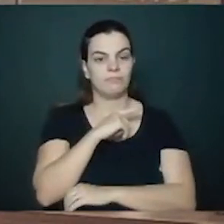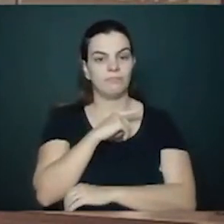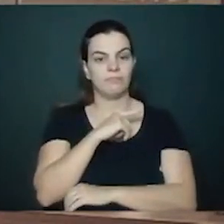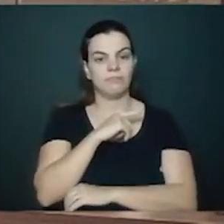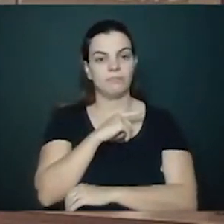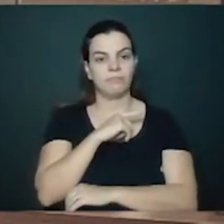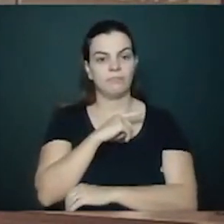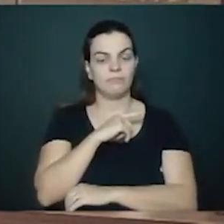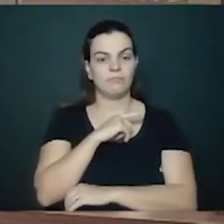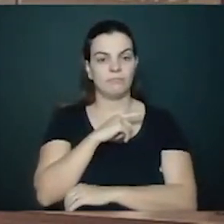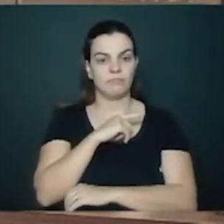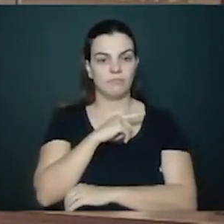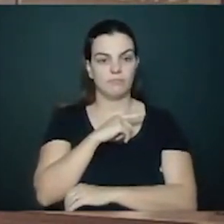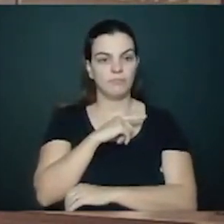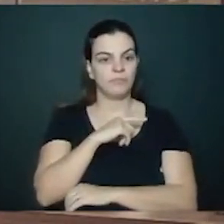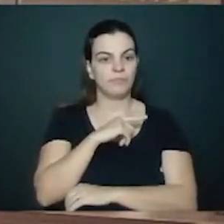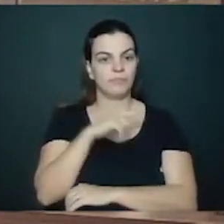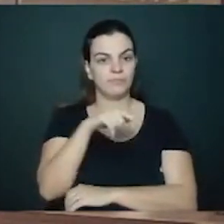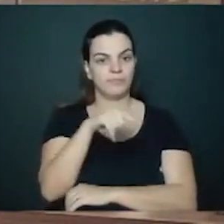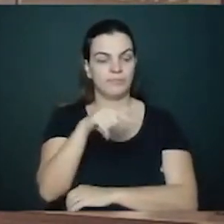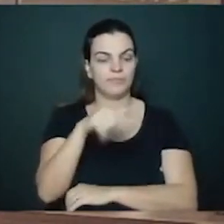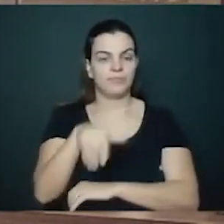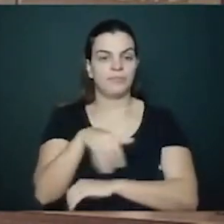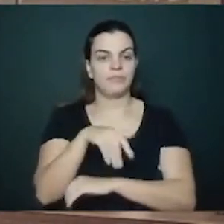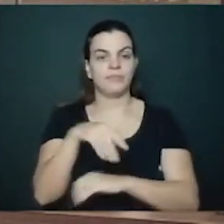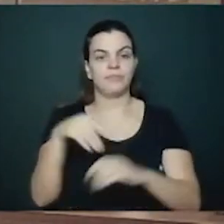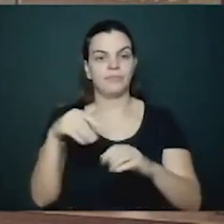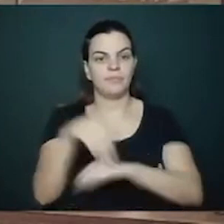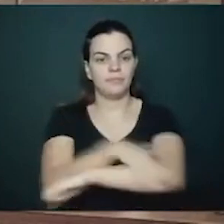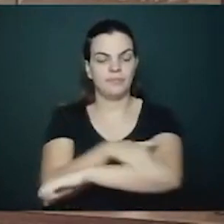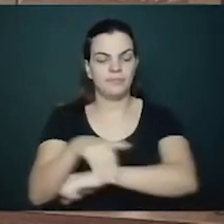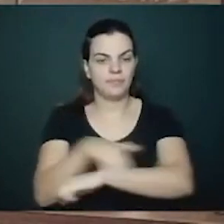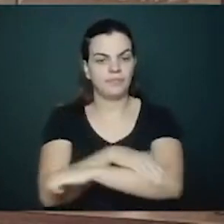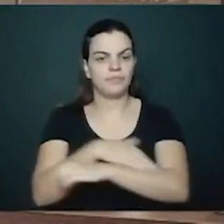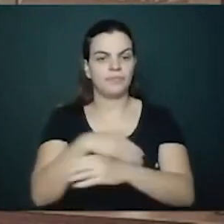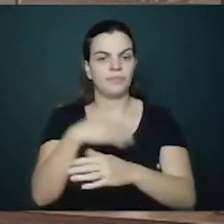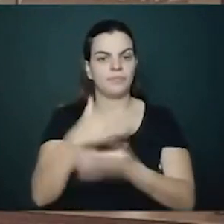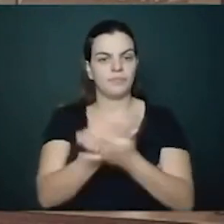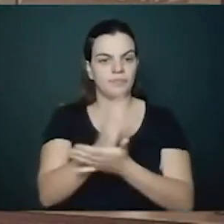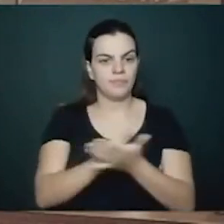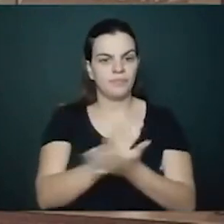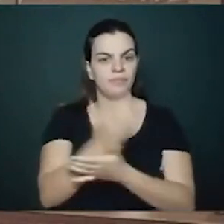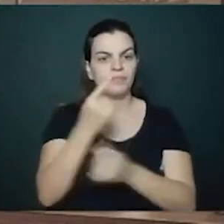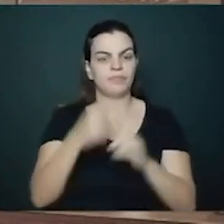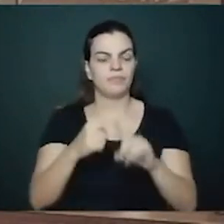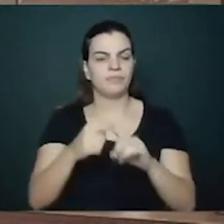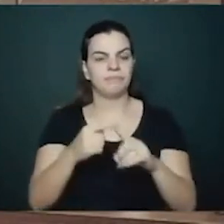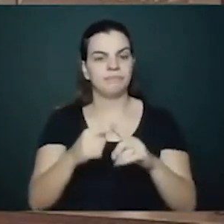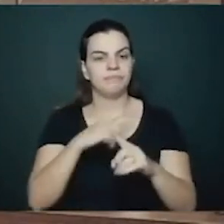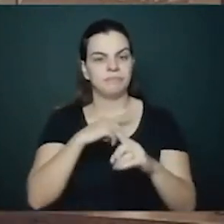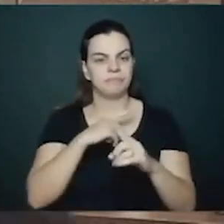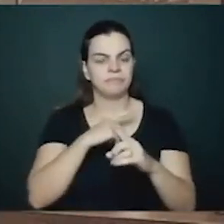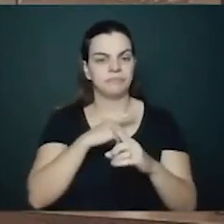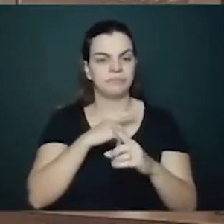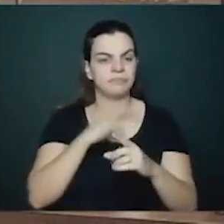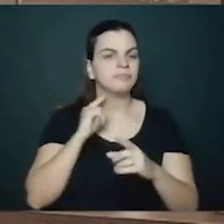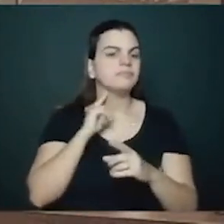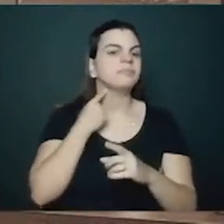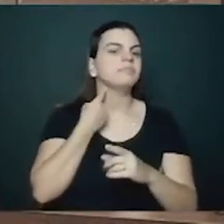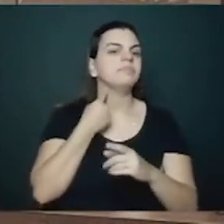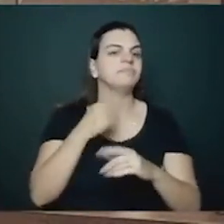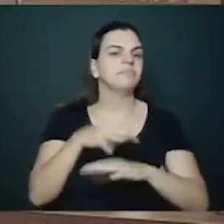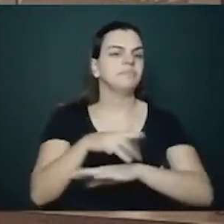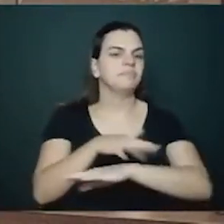ali, principalmente com barro e poeira. Então, agradecer eles pelo esse atendimento, a população também